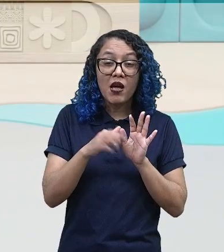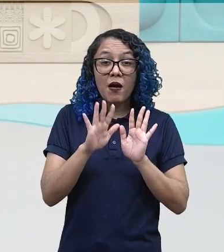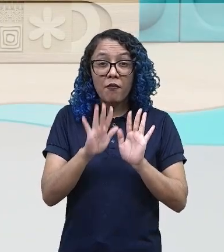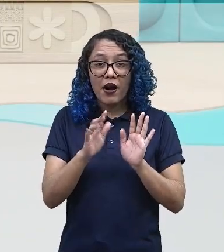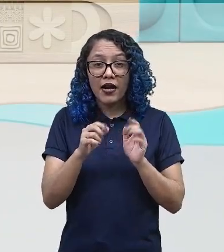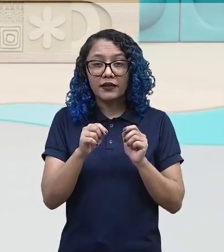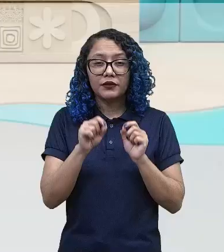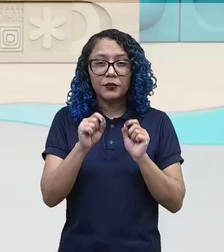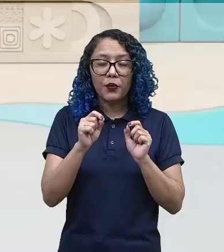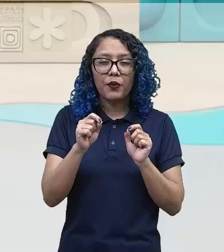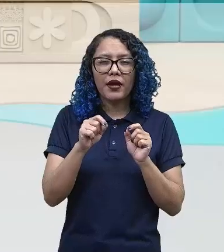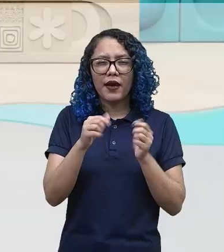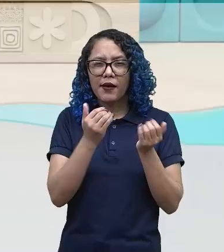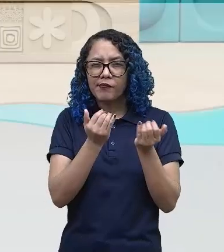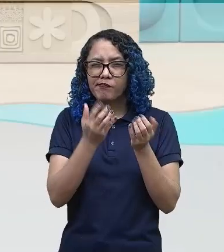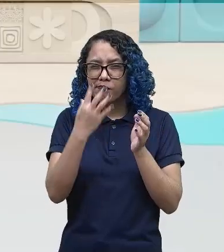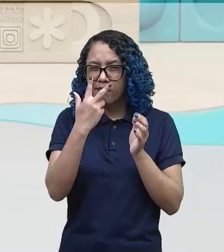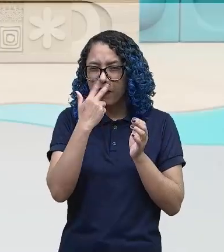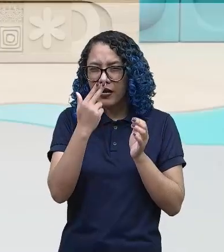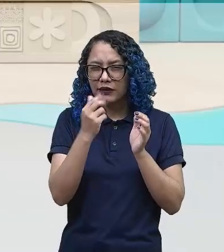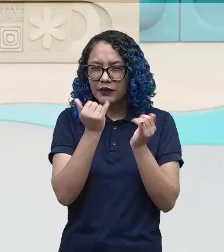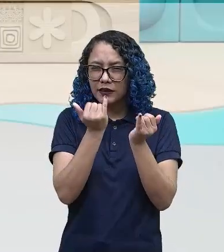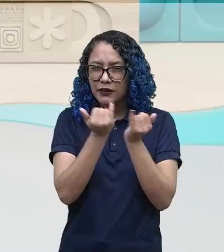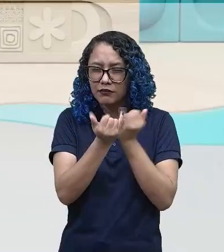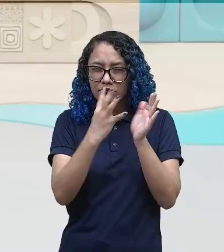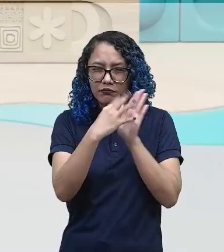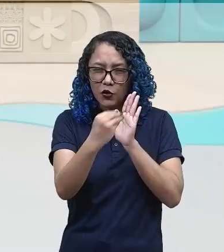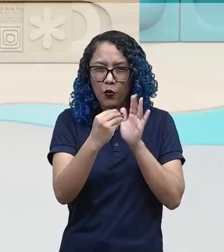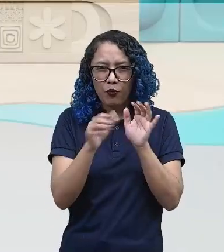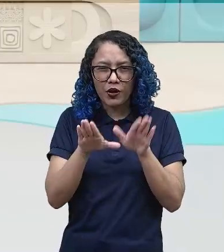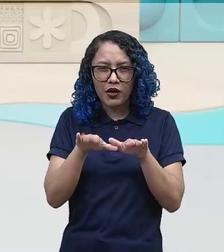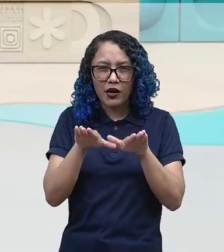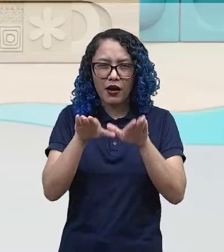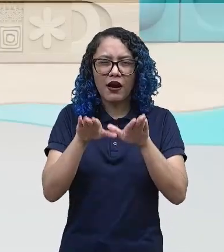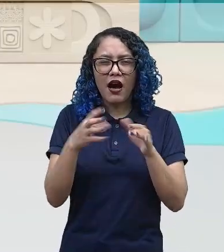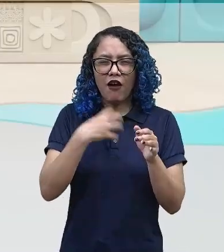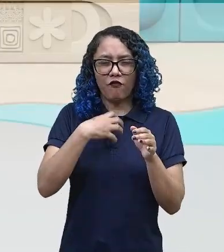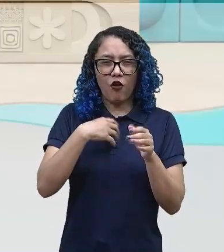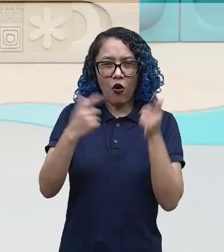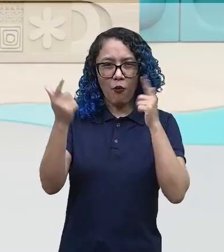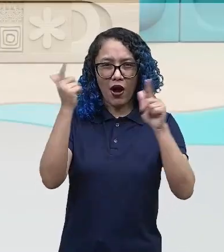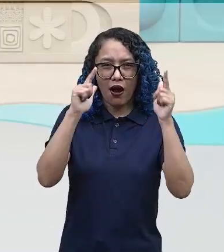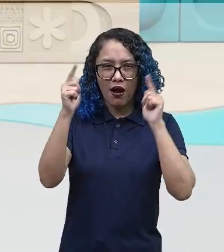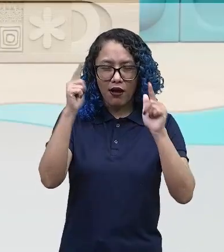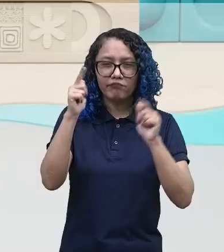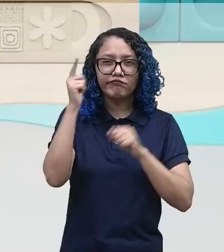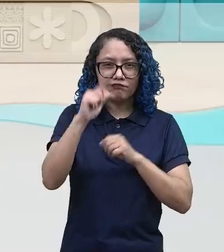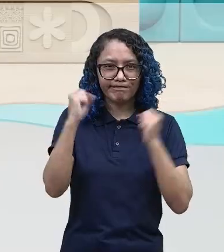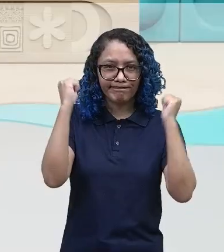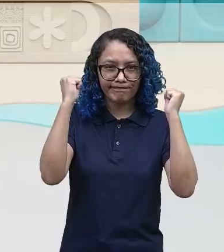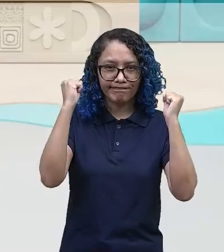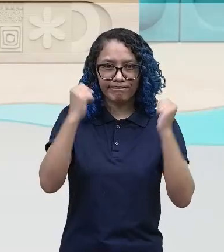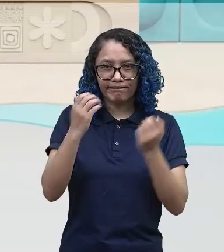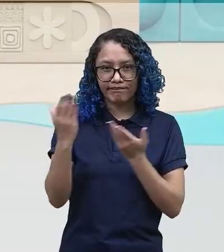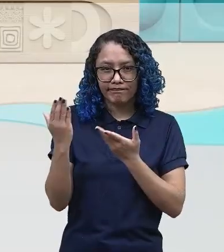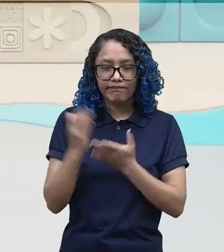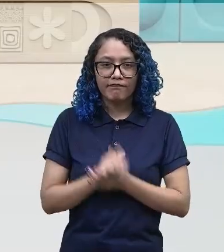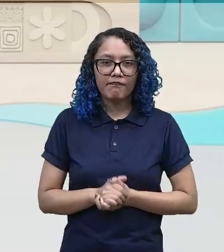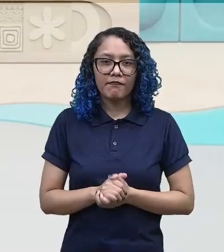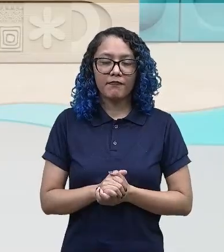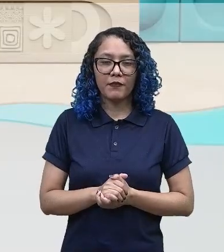ali uma ave, né, como se fosse uma comemoração, uma vibração pela vitória ali dentro do ringue. Nós